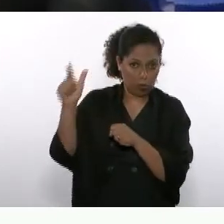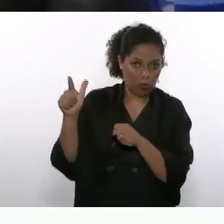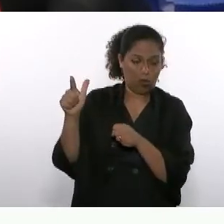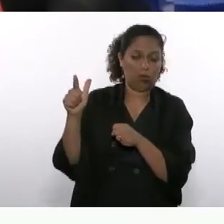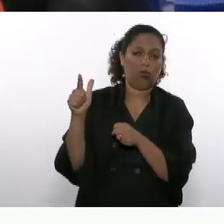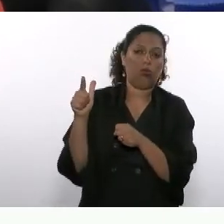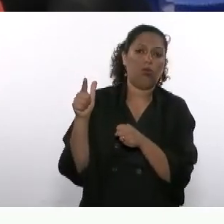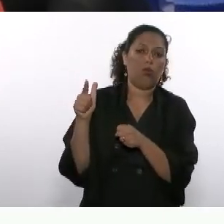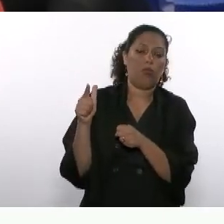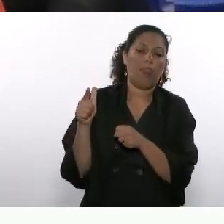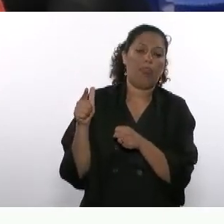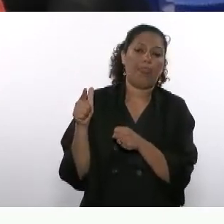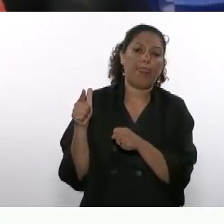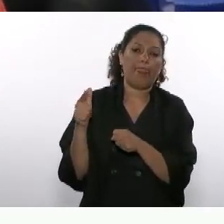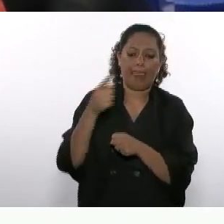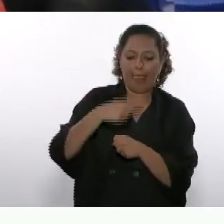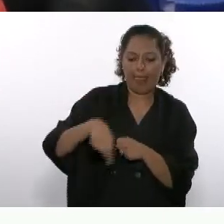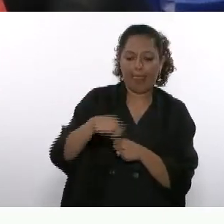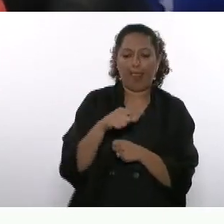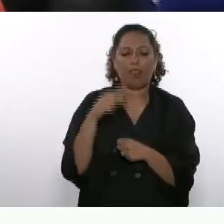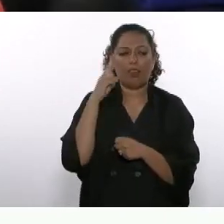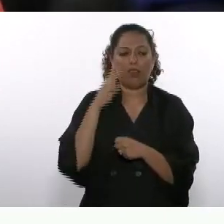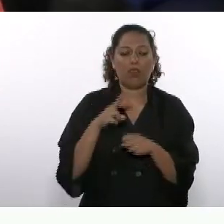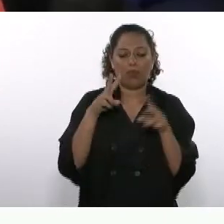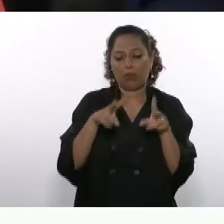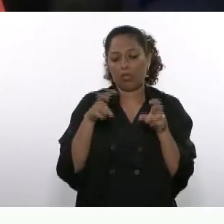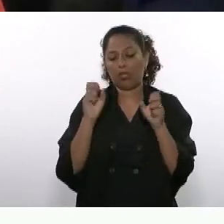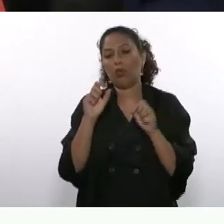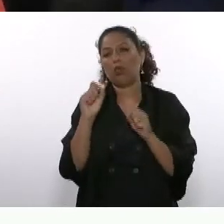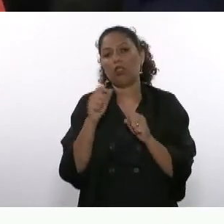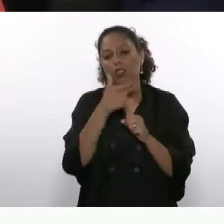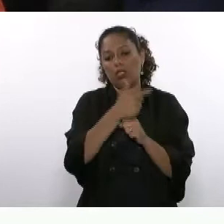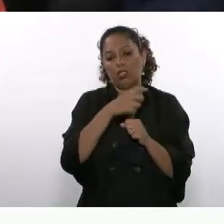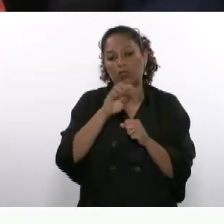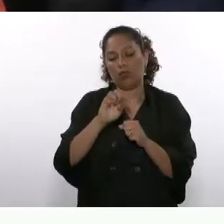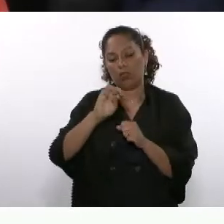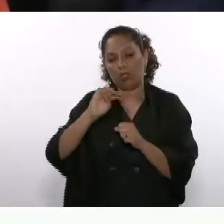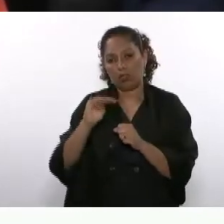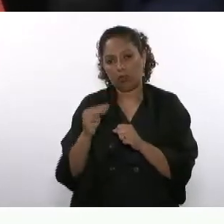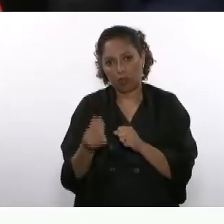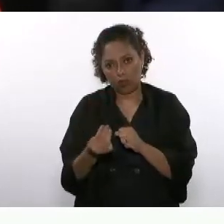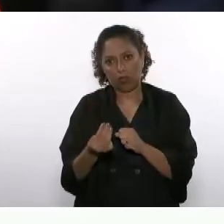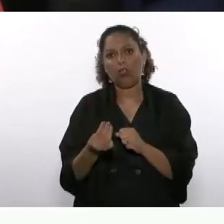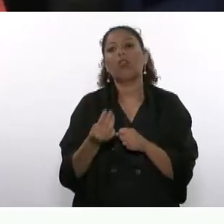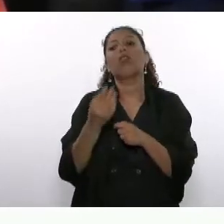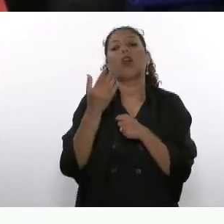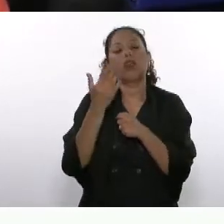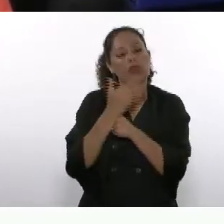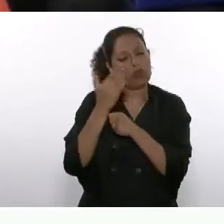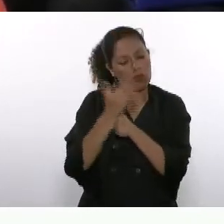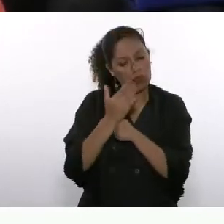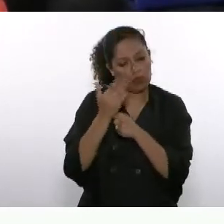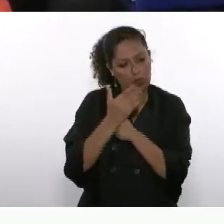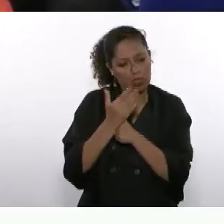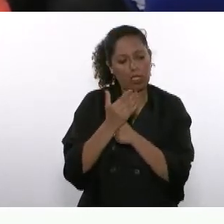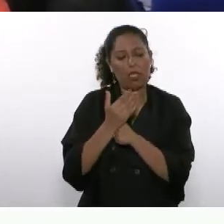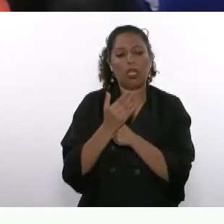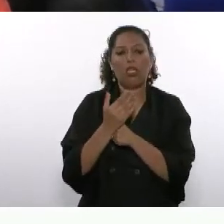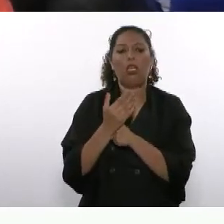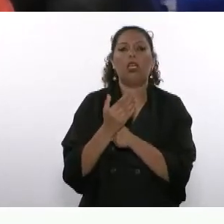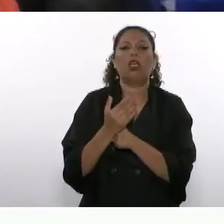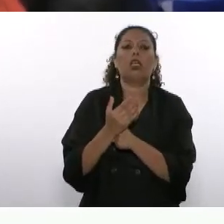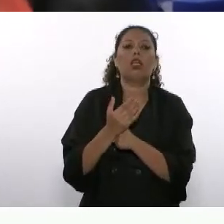ano, a gente considera que os 25 milhões é algo que nos permitirá de fato executar